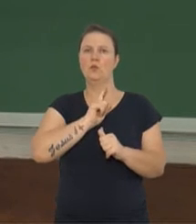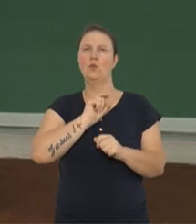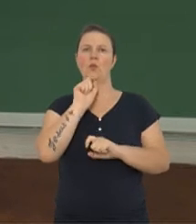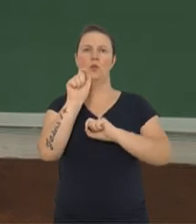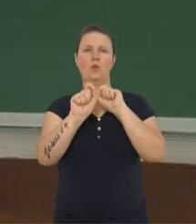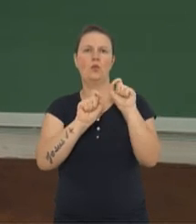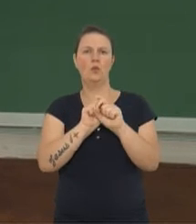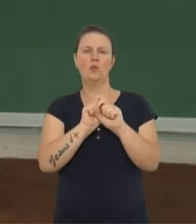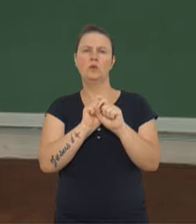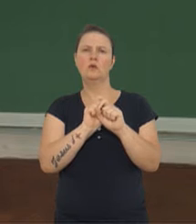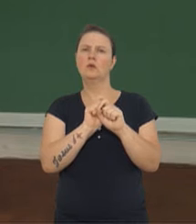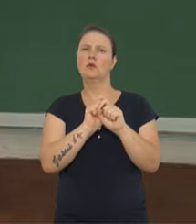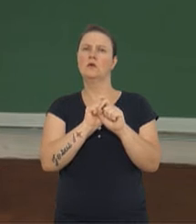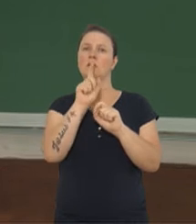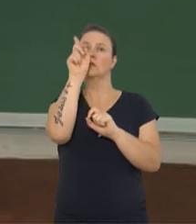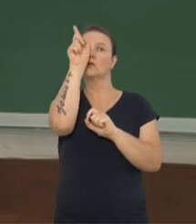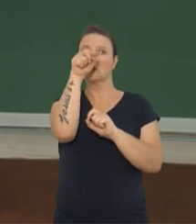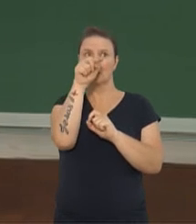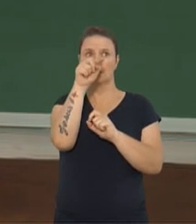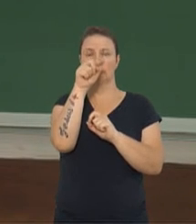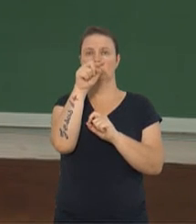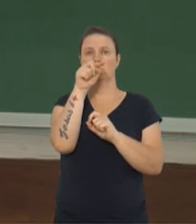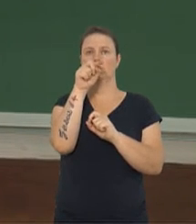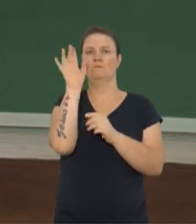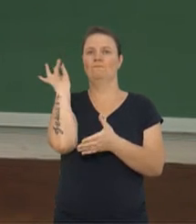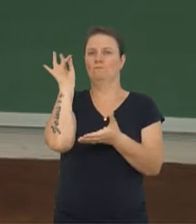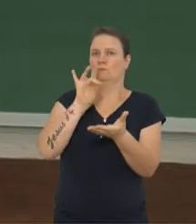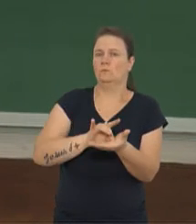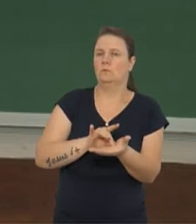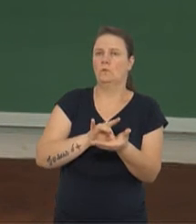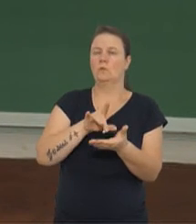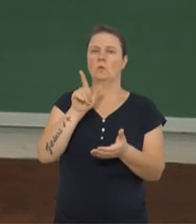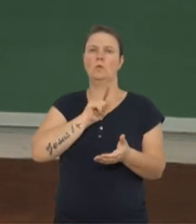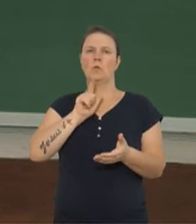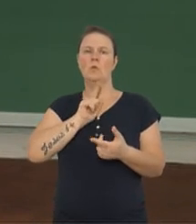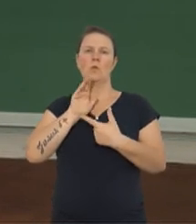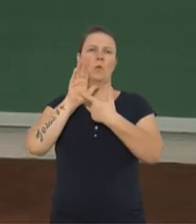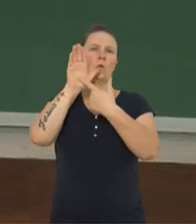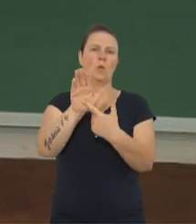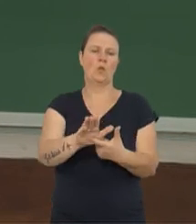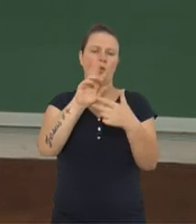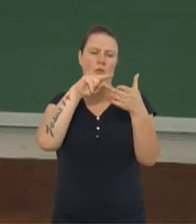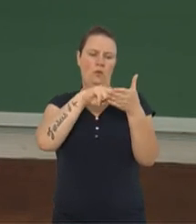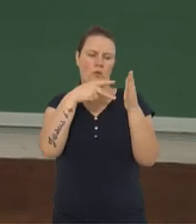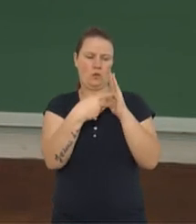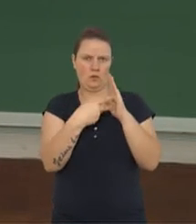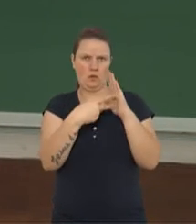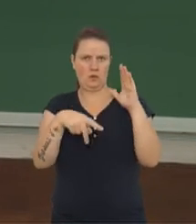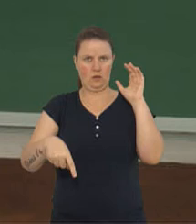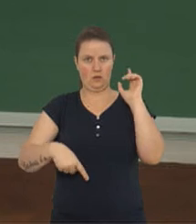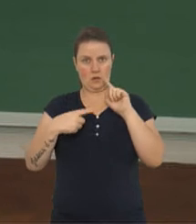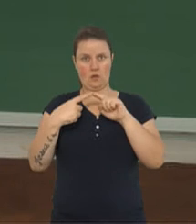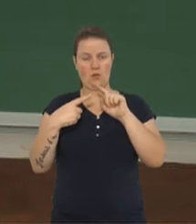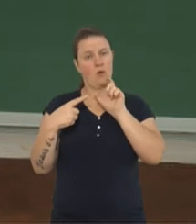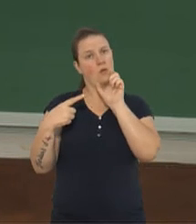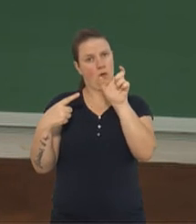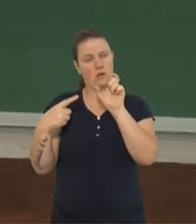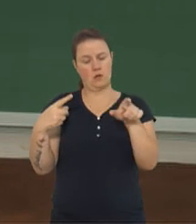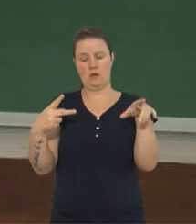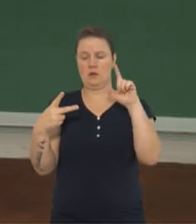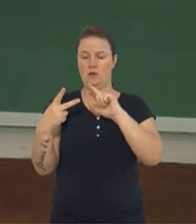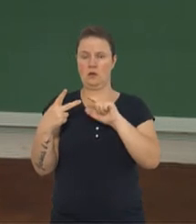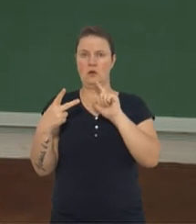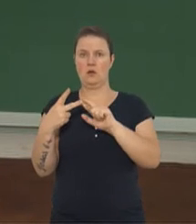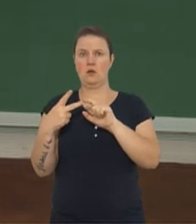determinante justamente o que é a acentuação sobre elas. Essa acentuação vai trazer para nós o significado dessa palavra e a